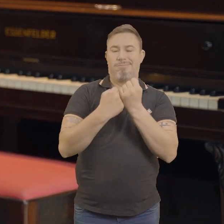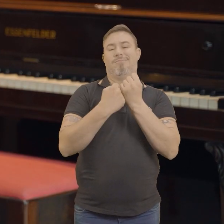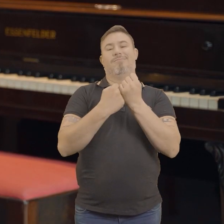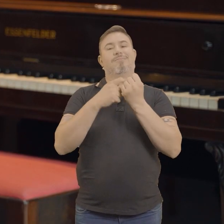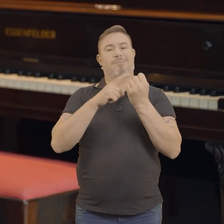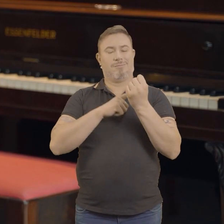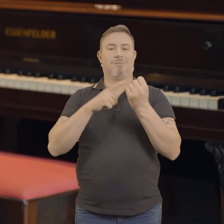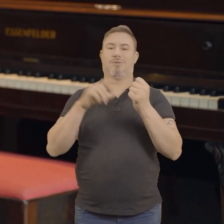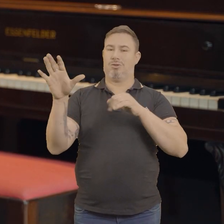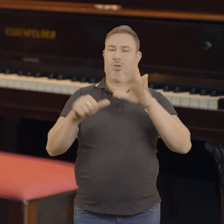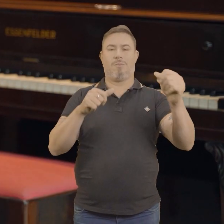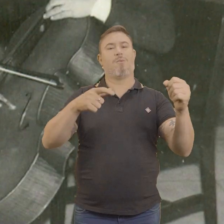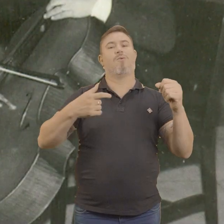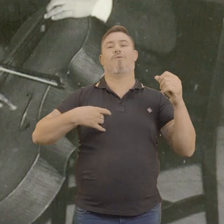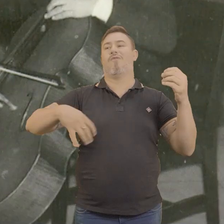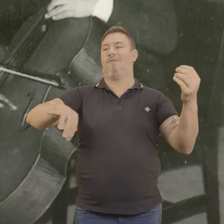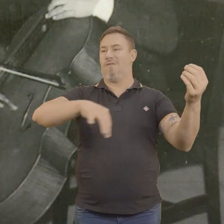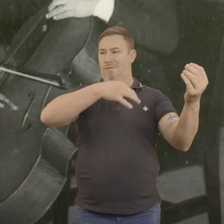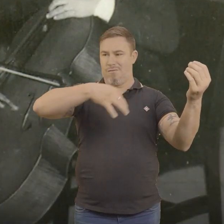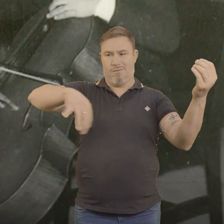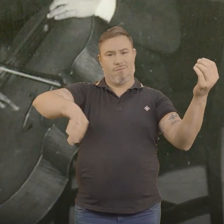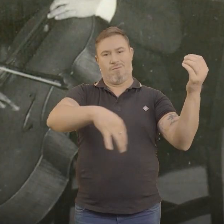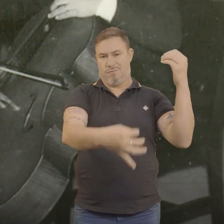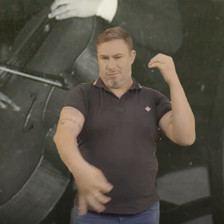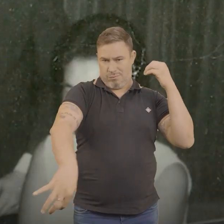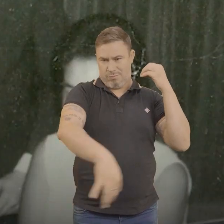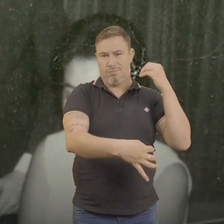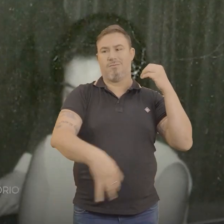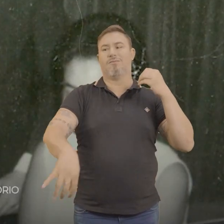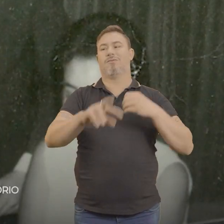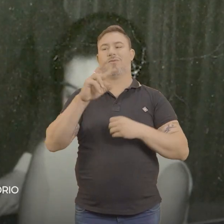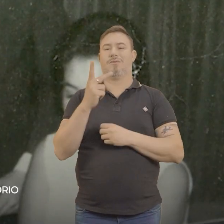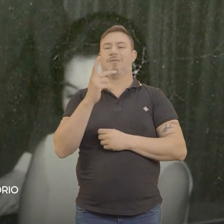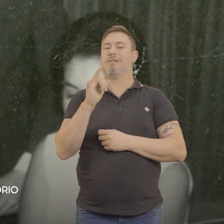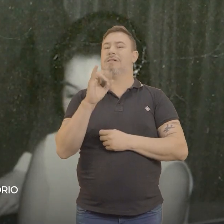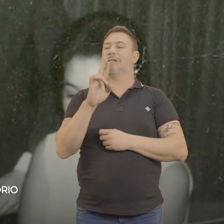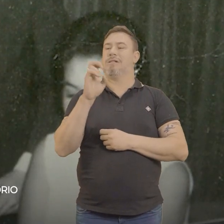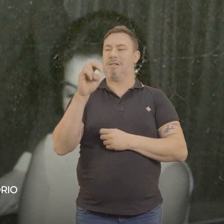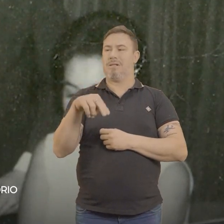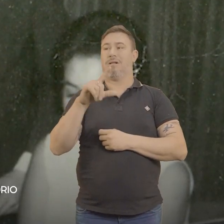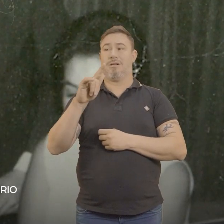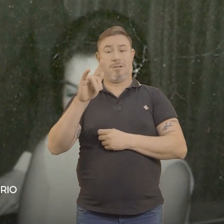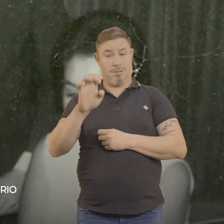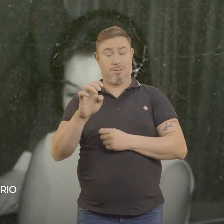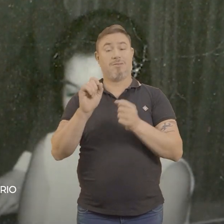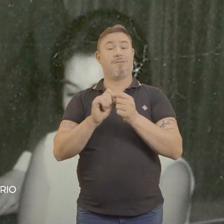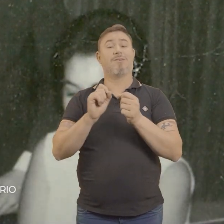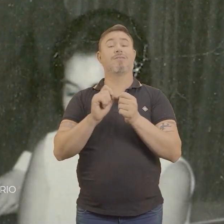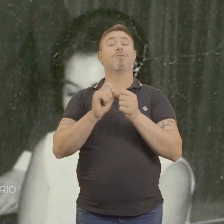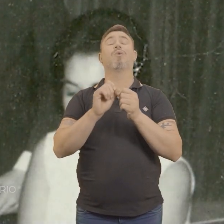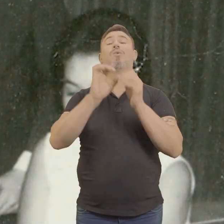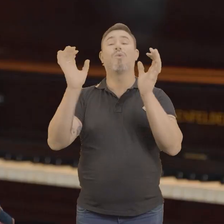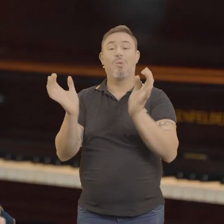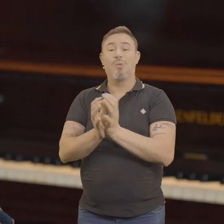Del Picchia, que era um violinista. Tivemos também o Irã Lage, que estudou violoncelo. Ele queria formar um grupo de câmara,